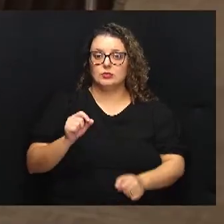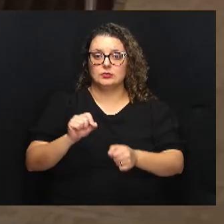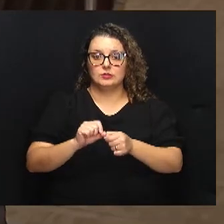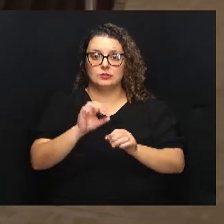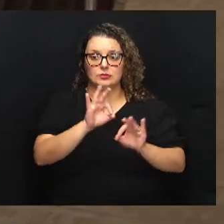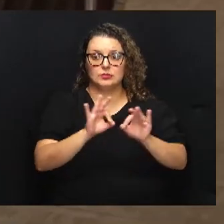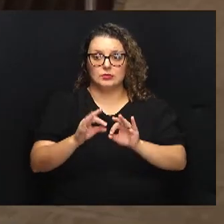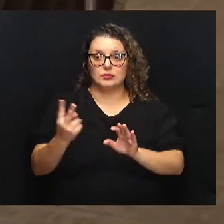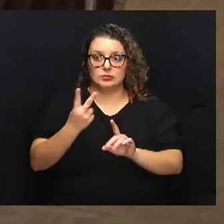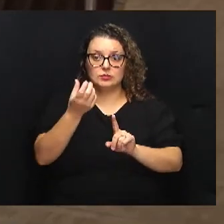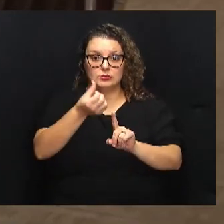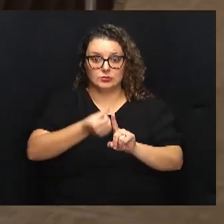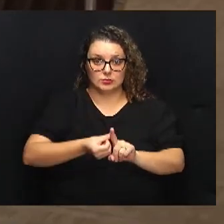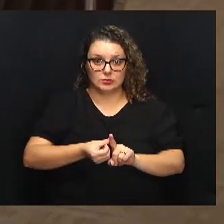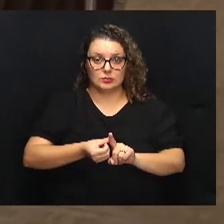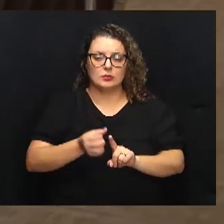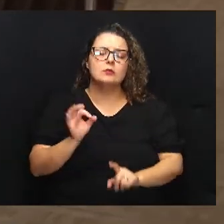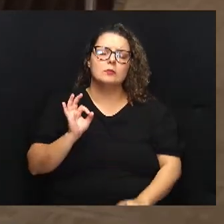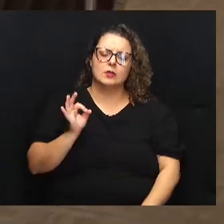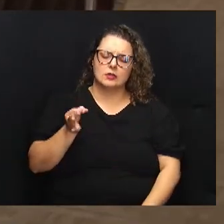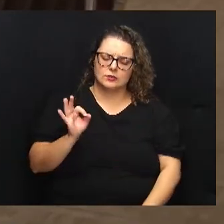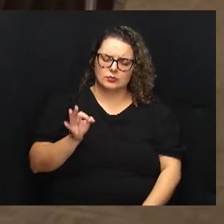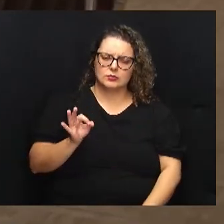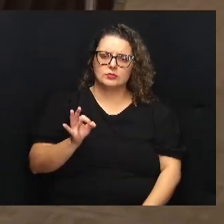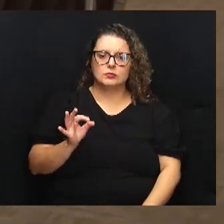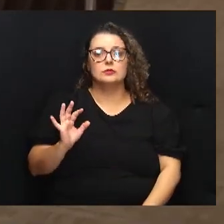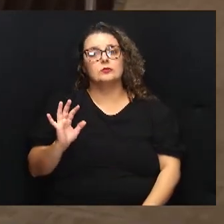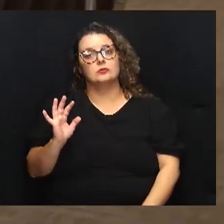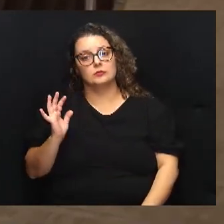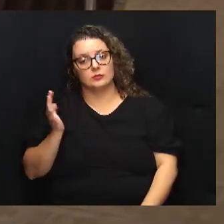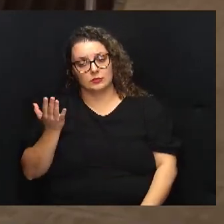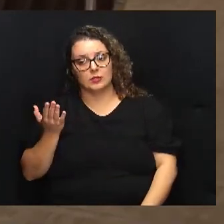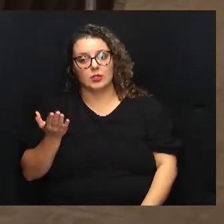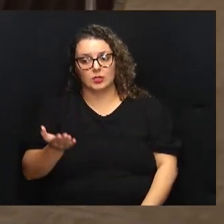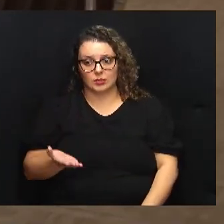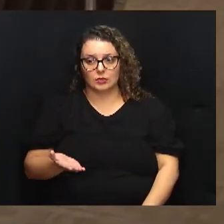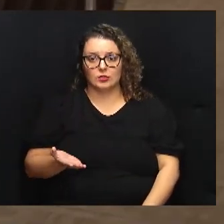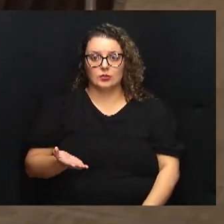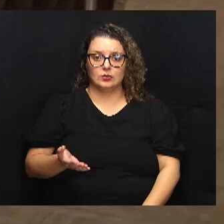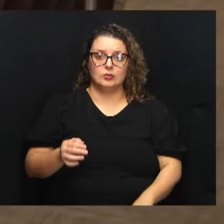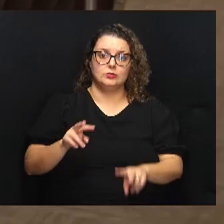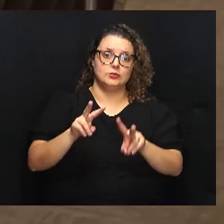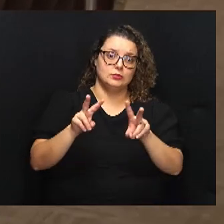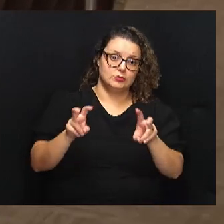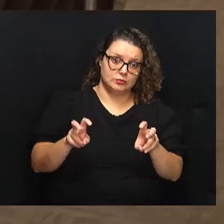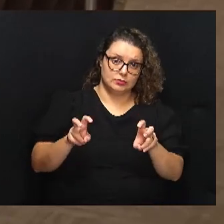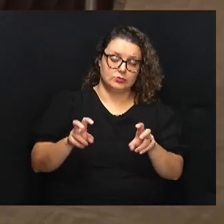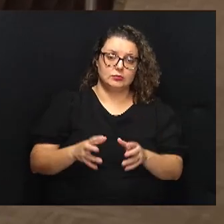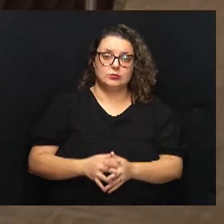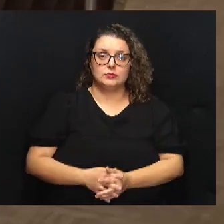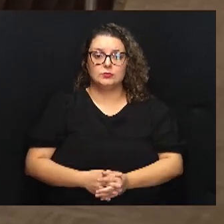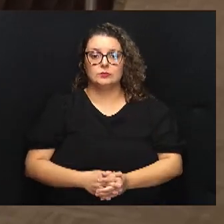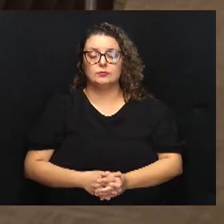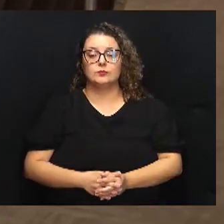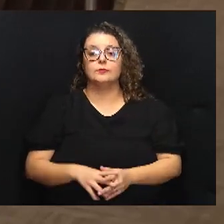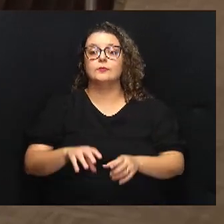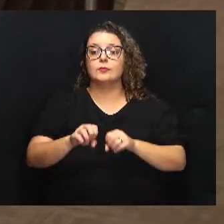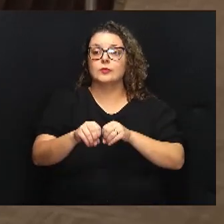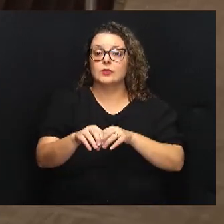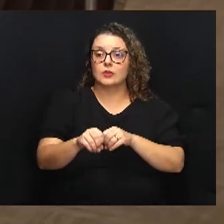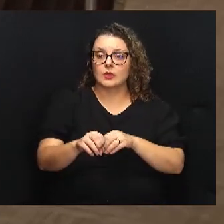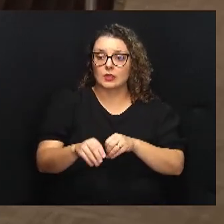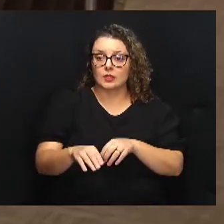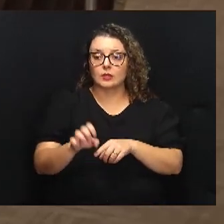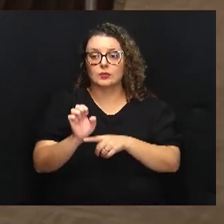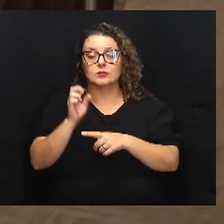do segundo semestre, mas com certeza vai aparecer o tema da educação no estado de